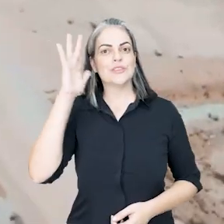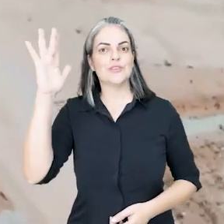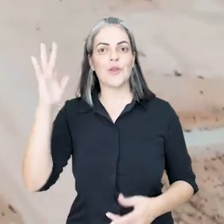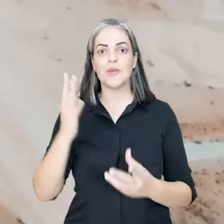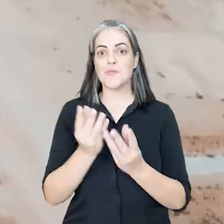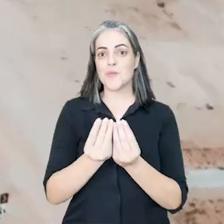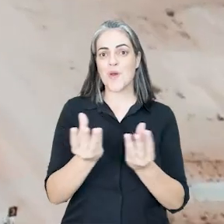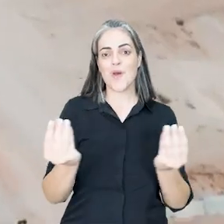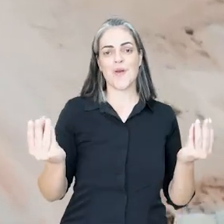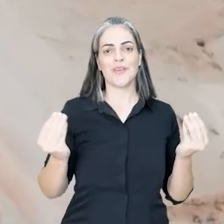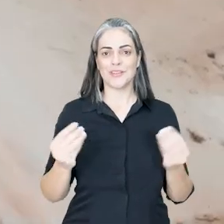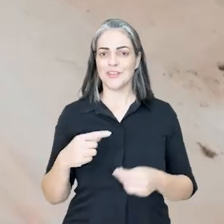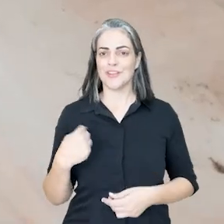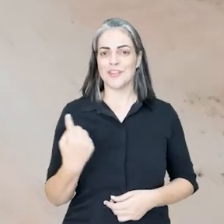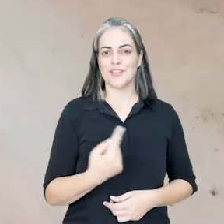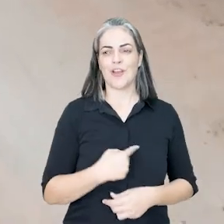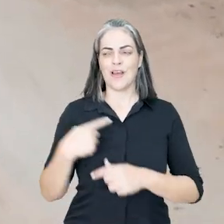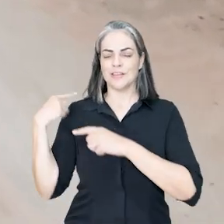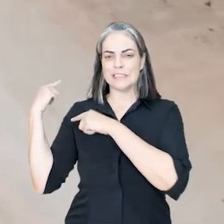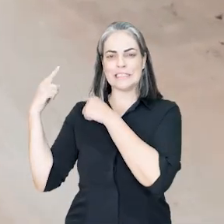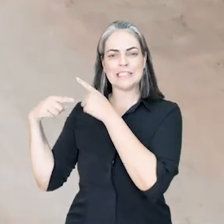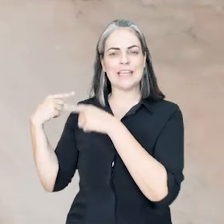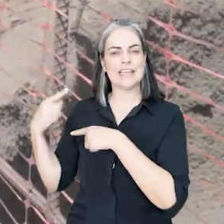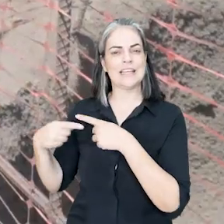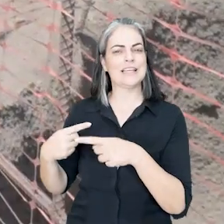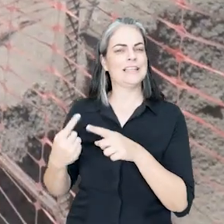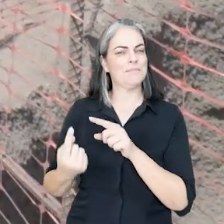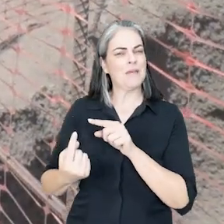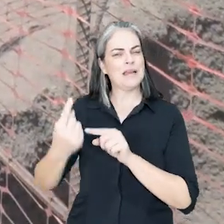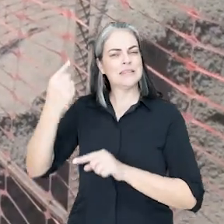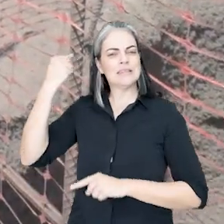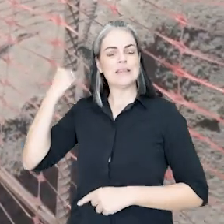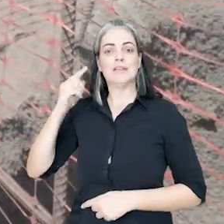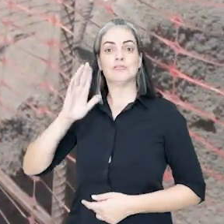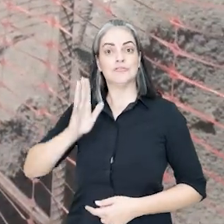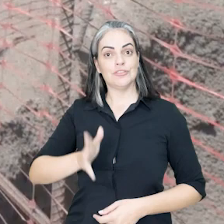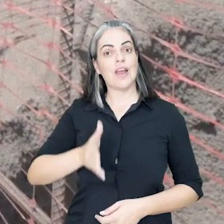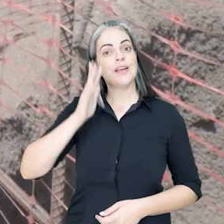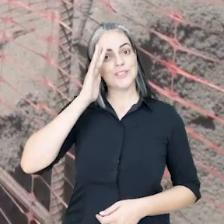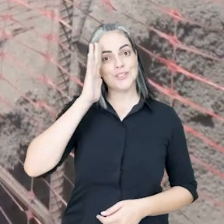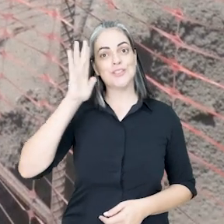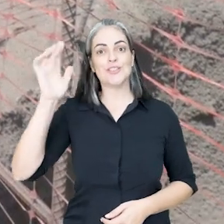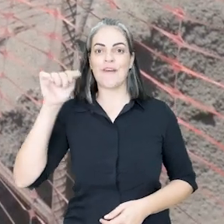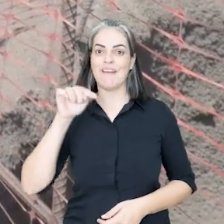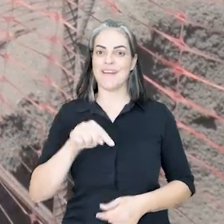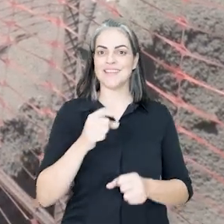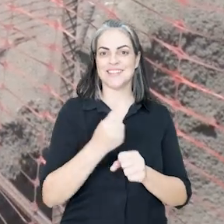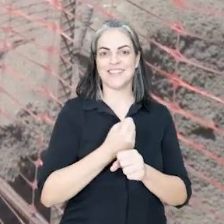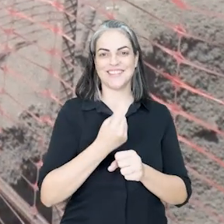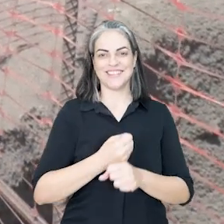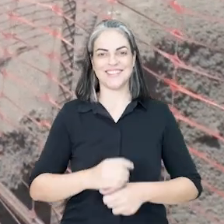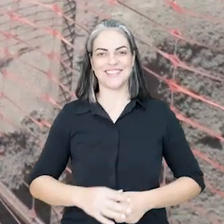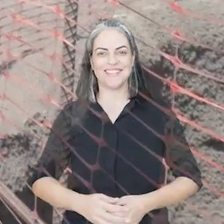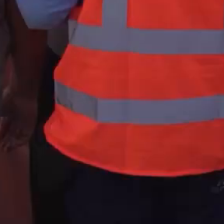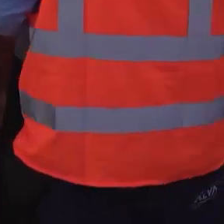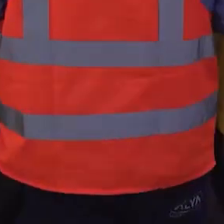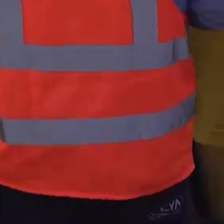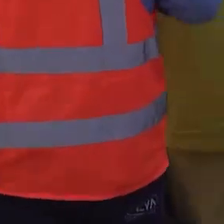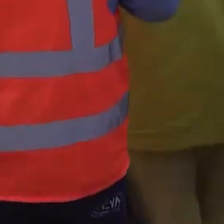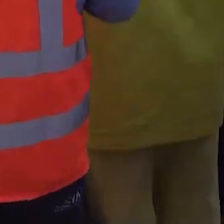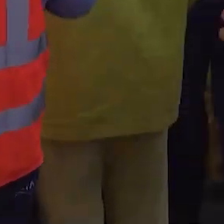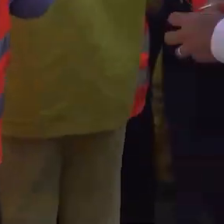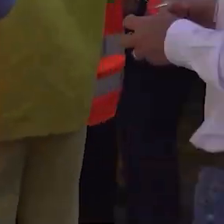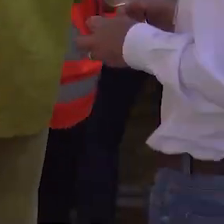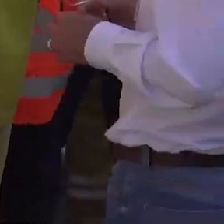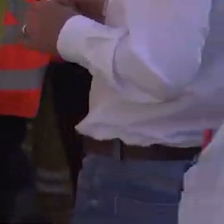Isso aí é um sonho de muita gente, né? As pessoas, nossos descendentes lá, lá atrás, né? Já sonhava com essa obra.